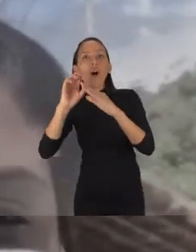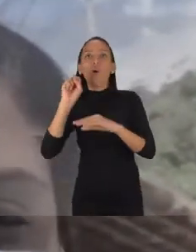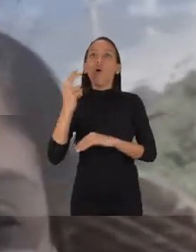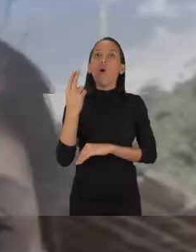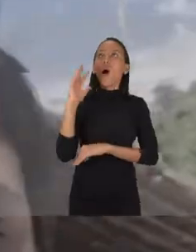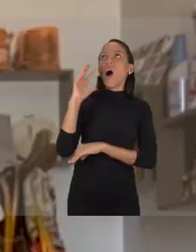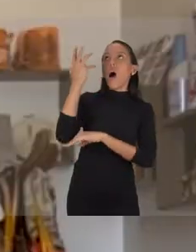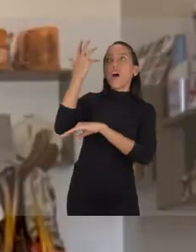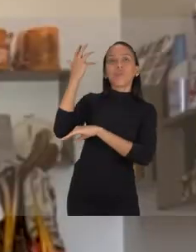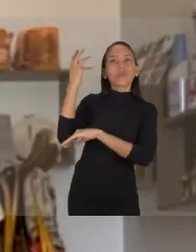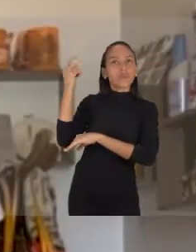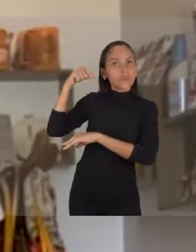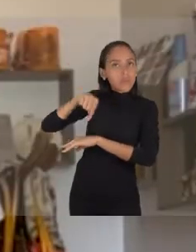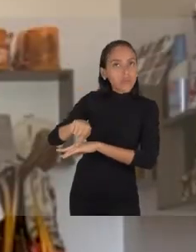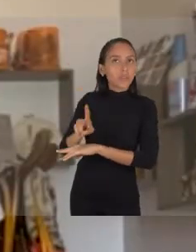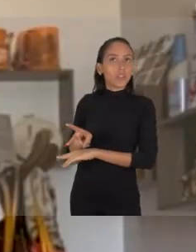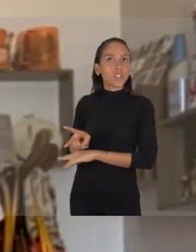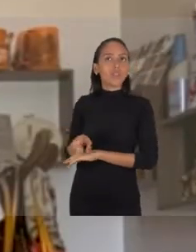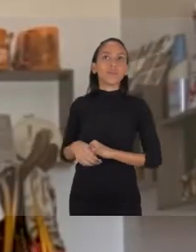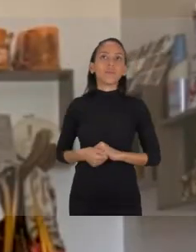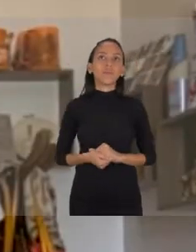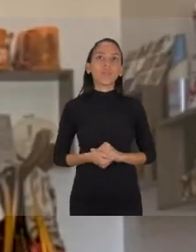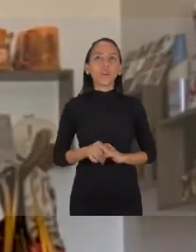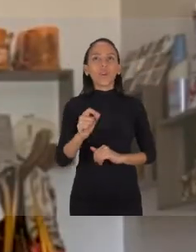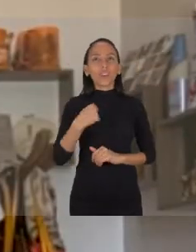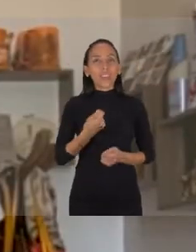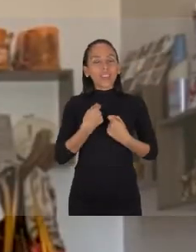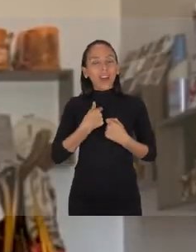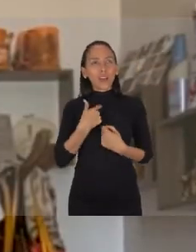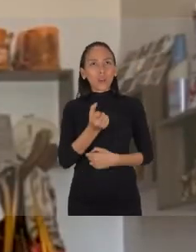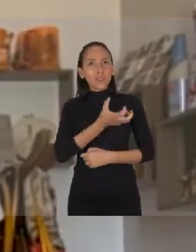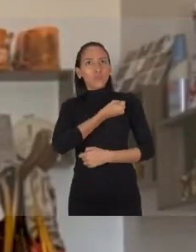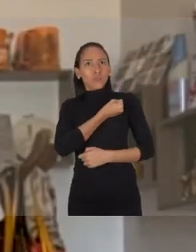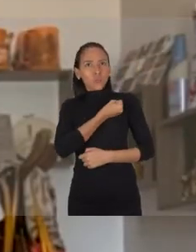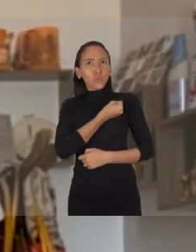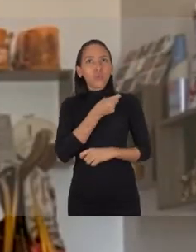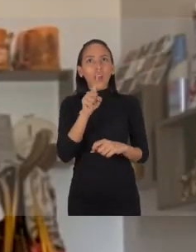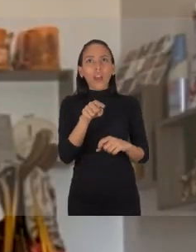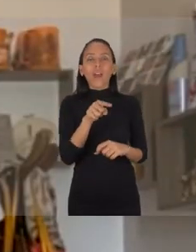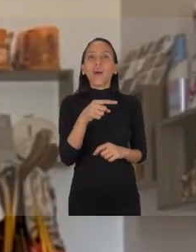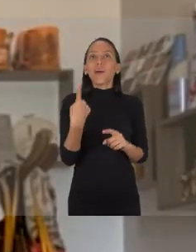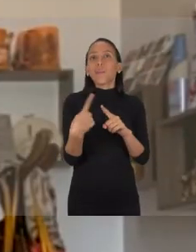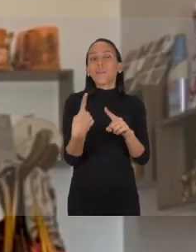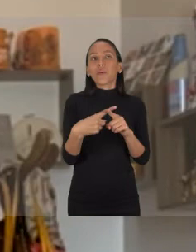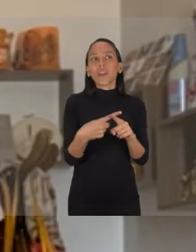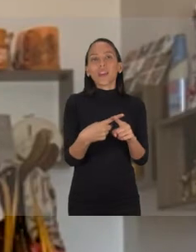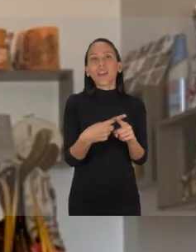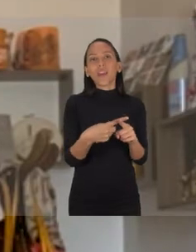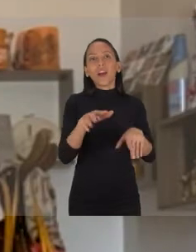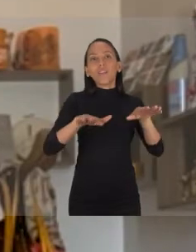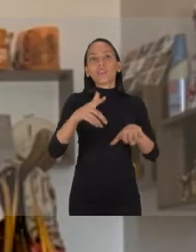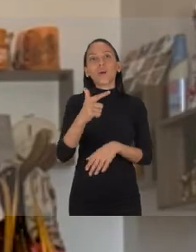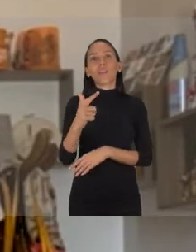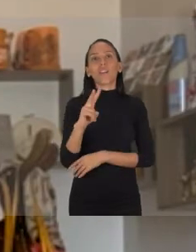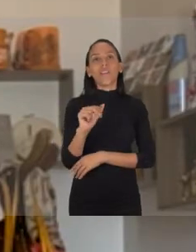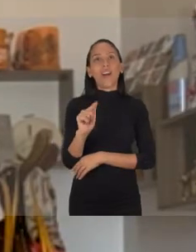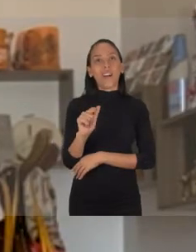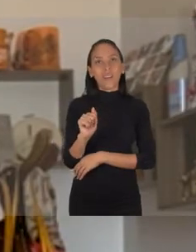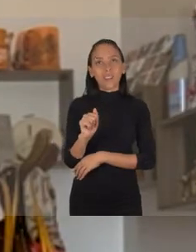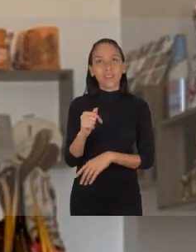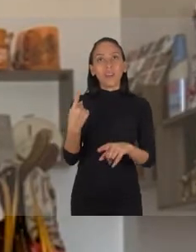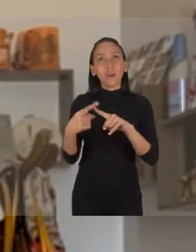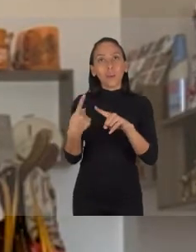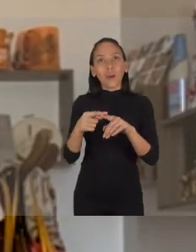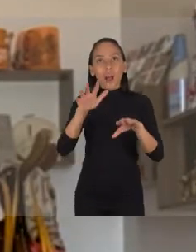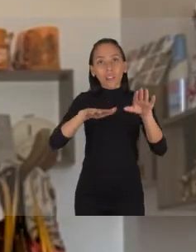da árvore. Me assusta não ter vaga, é o que mais me assusta, assim, porque às vezes tem paciente grave